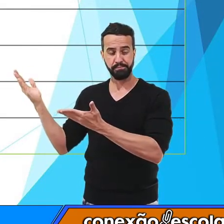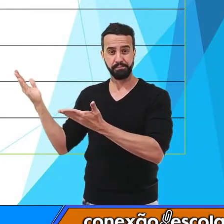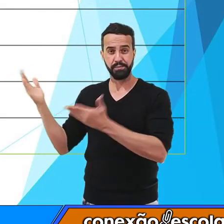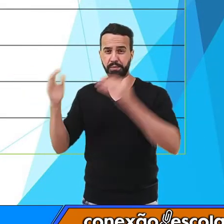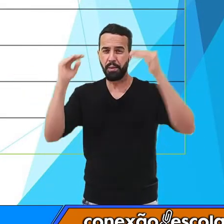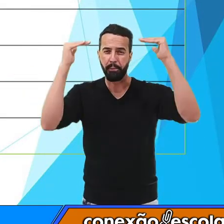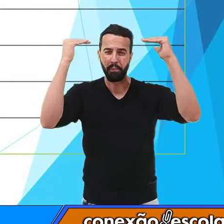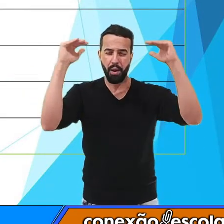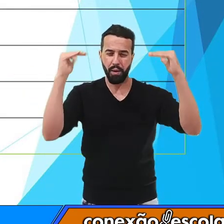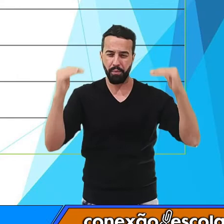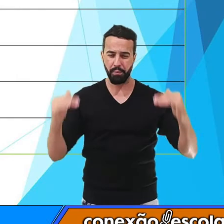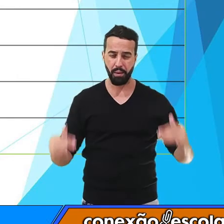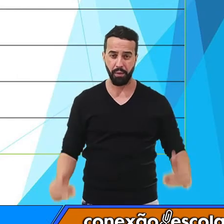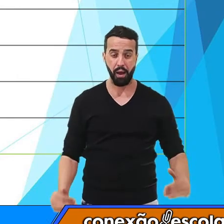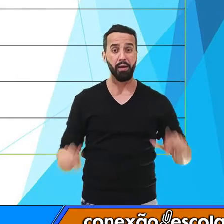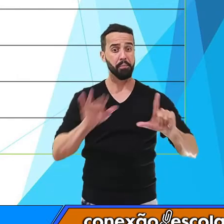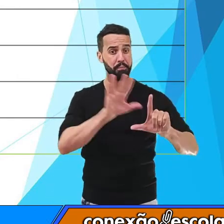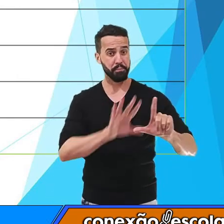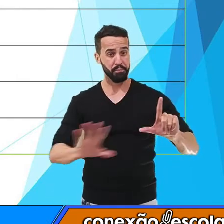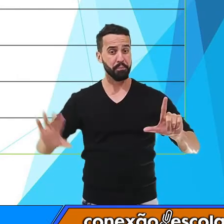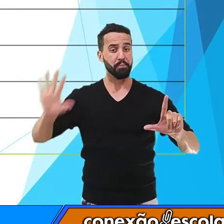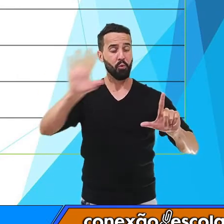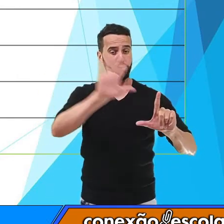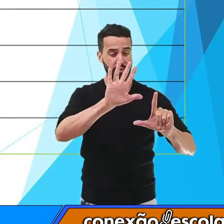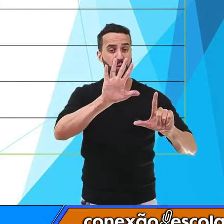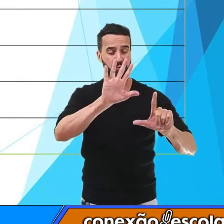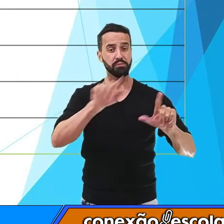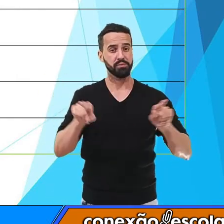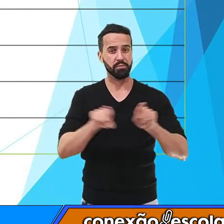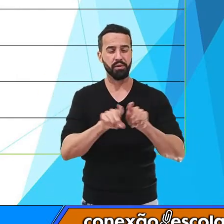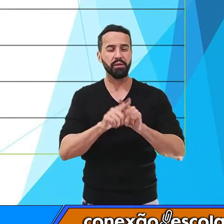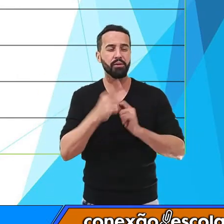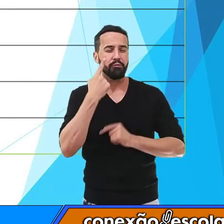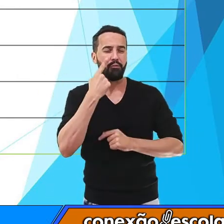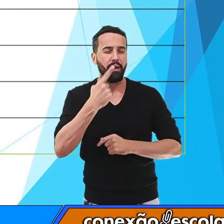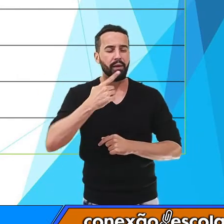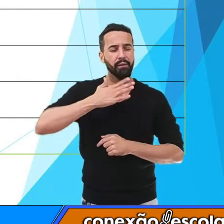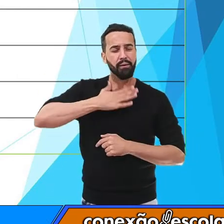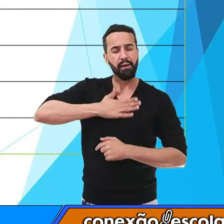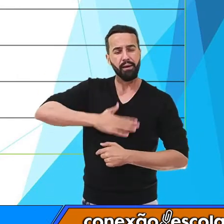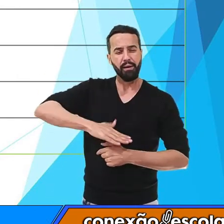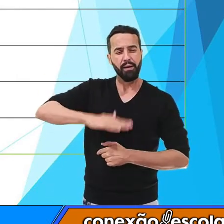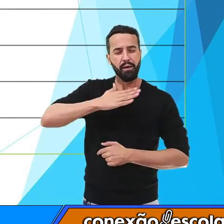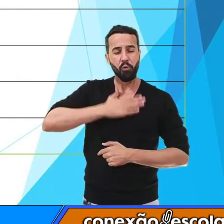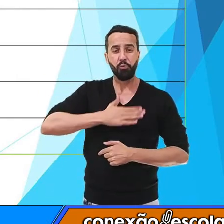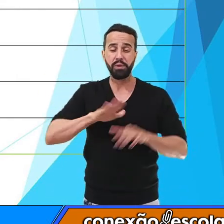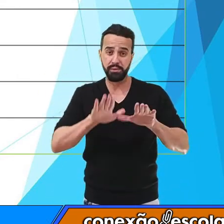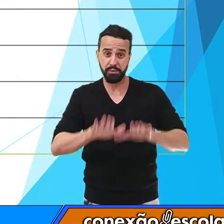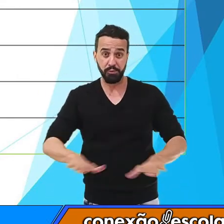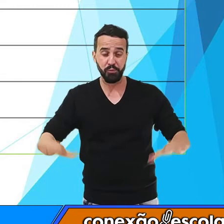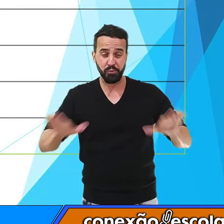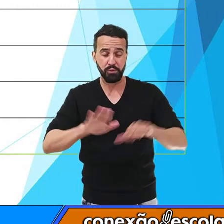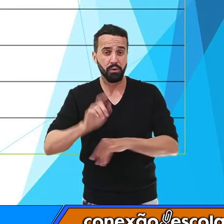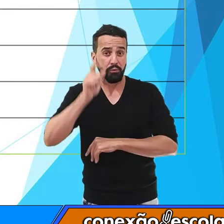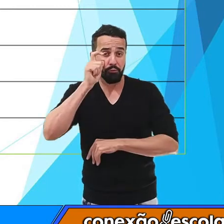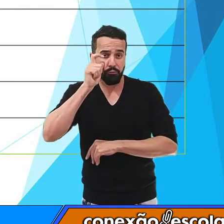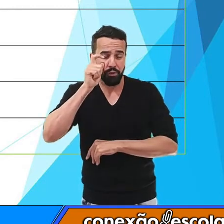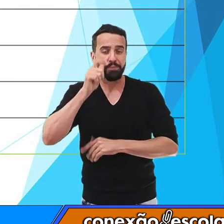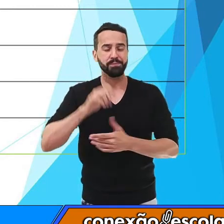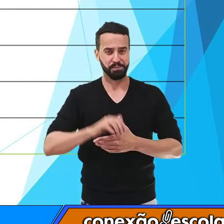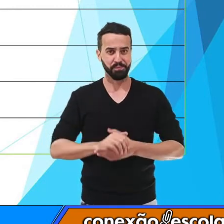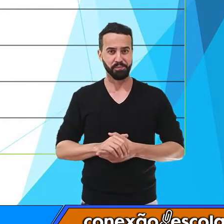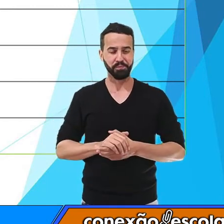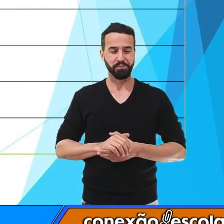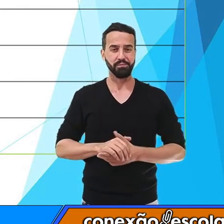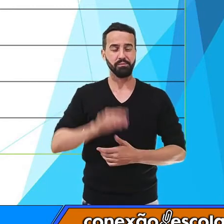no portal. Então vejam elas com mais calma e no seu tempo depois, posteriormente. Por exemplo, pessoal,